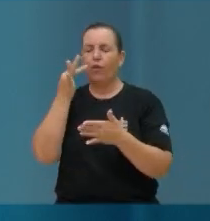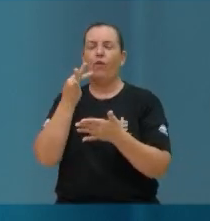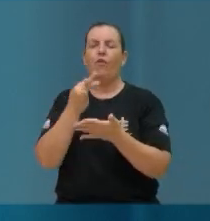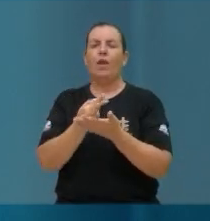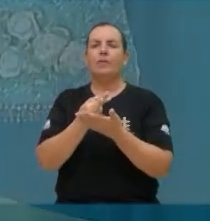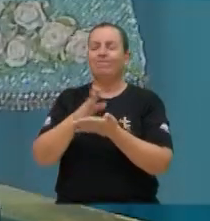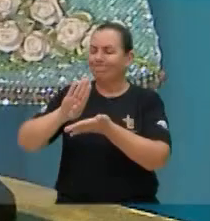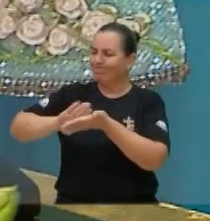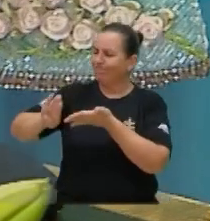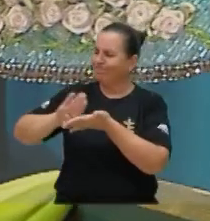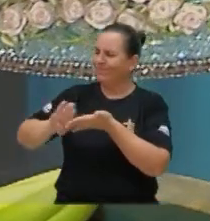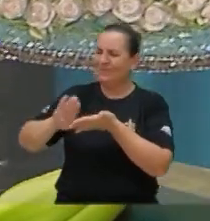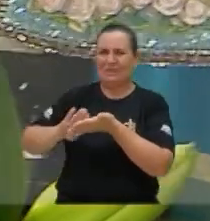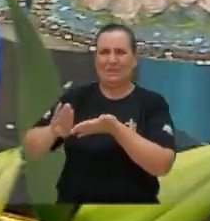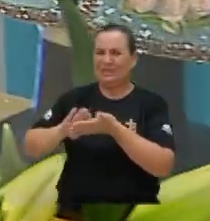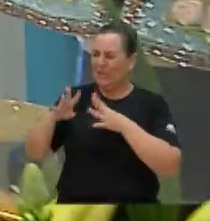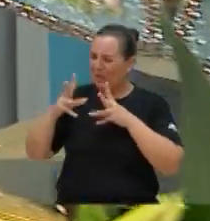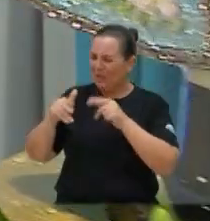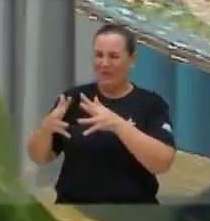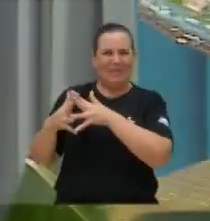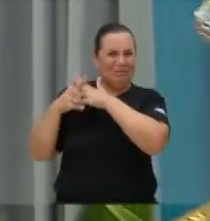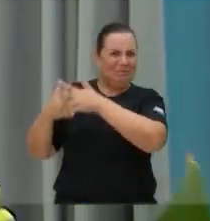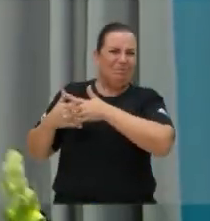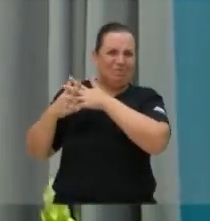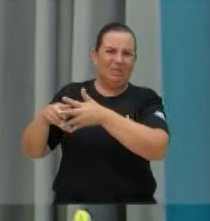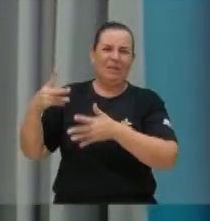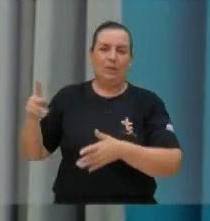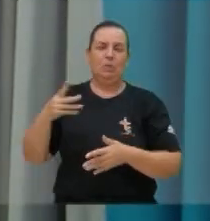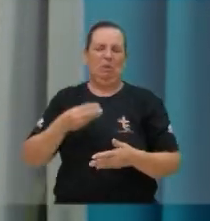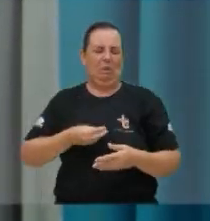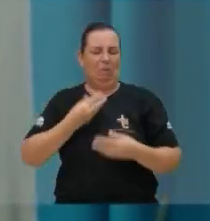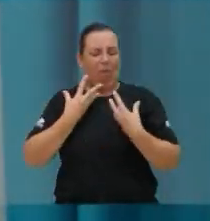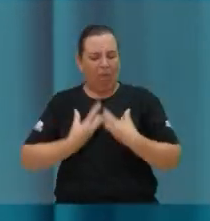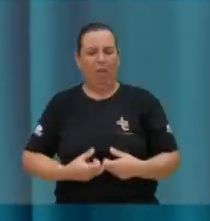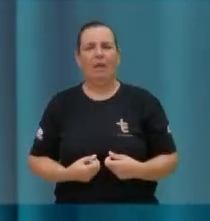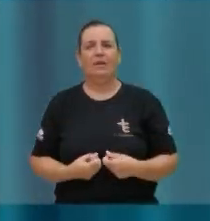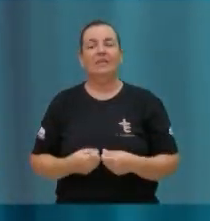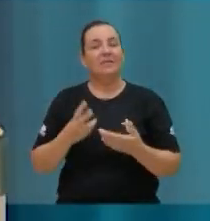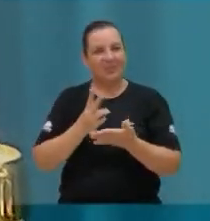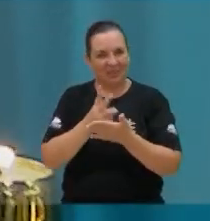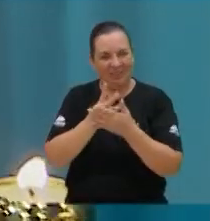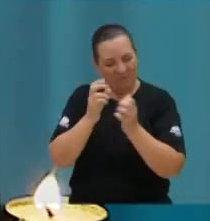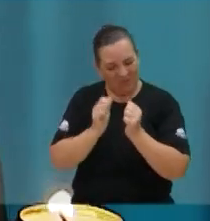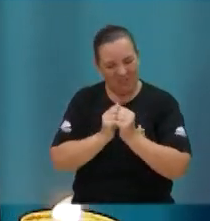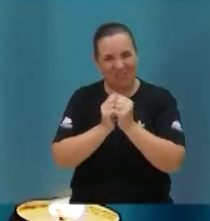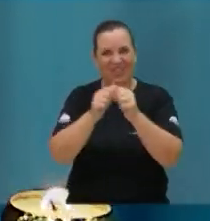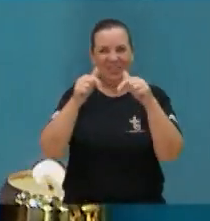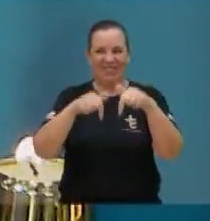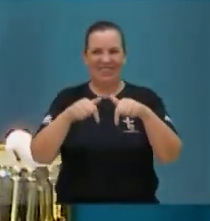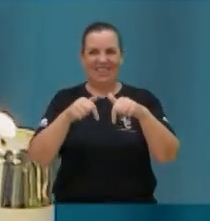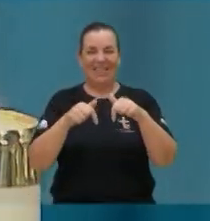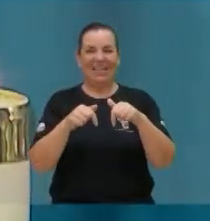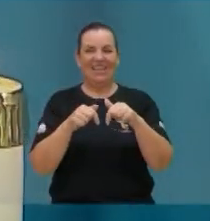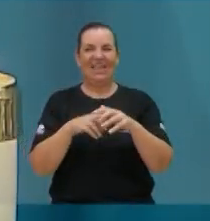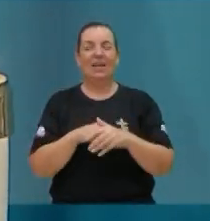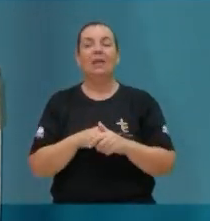tudo aquilo que até agora estava te desanimando. Continuemos juntos aqui nessa noite de louvor,